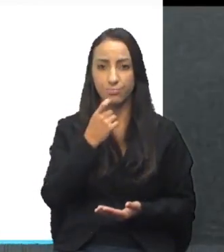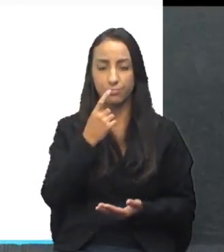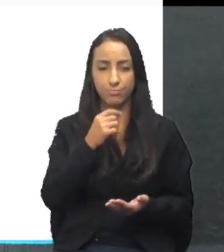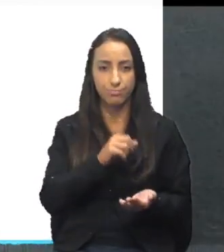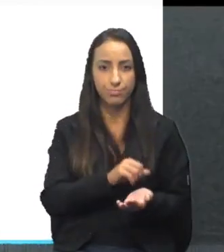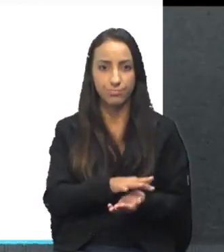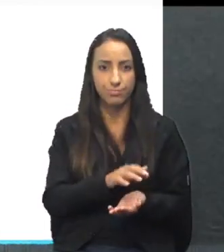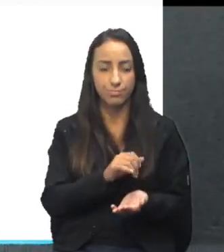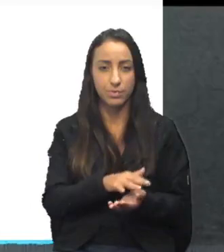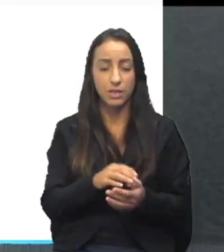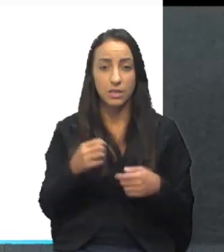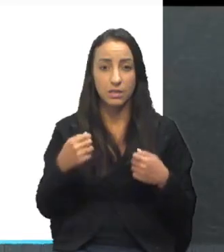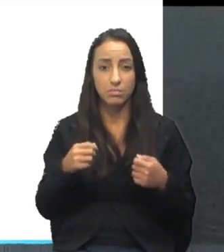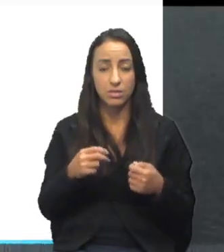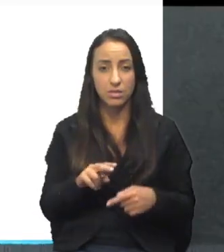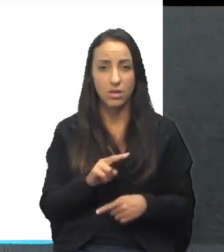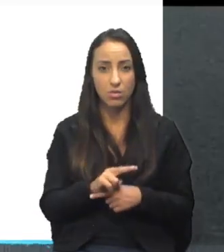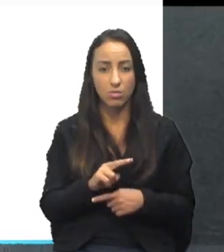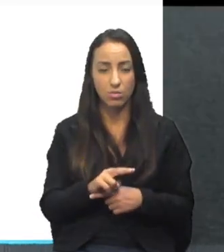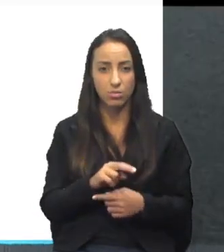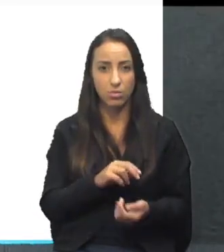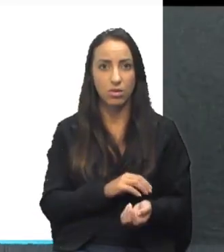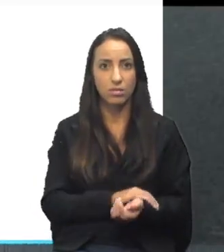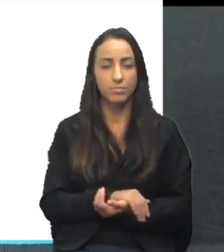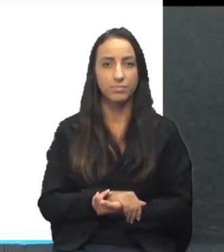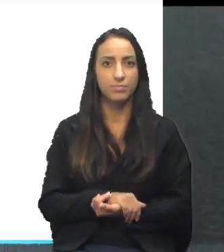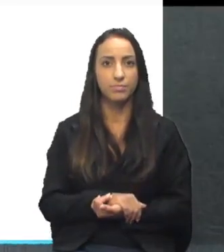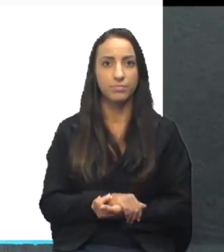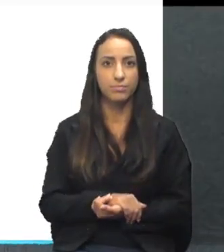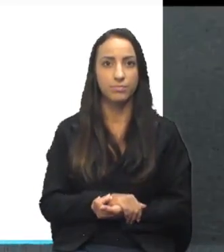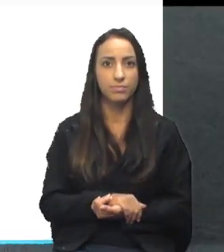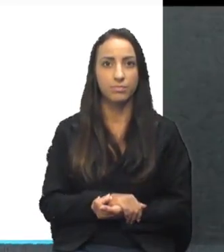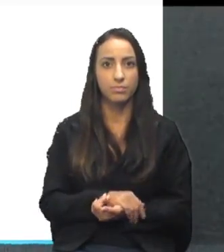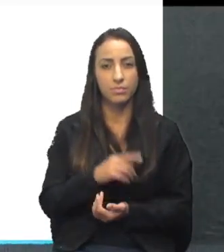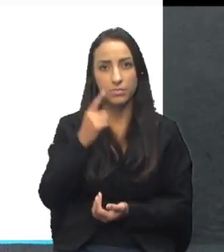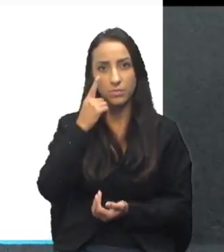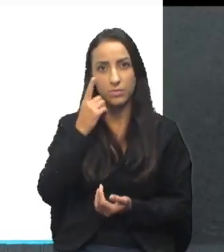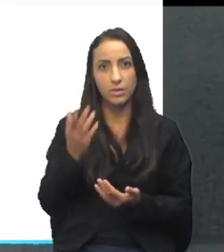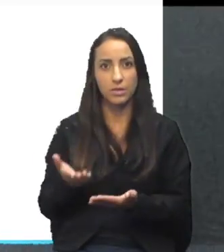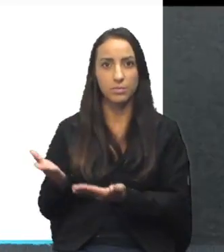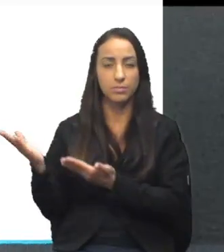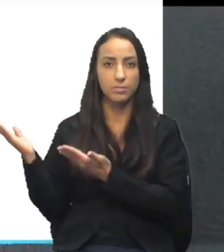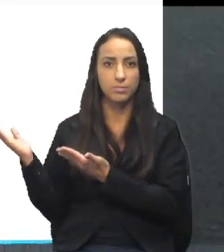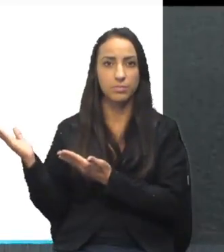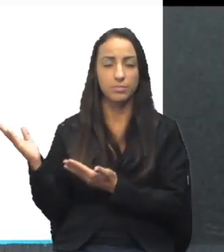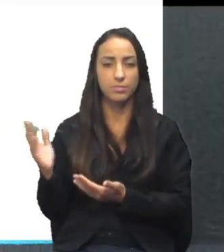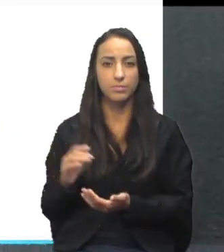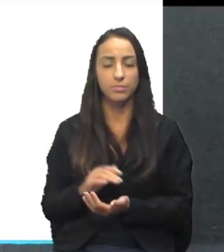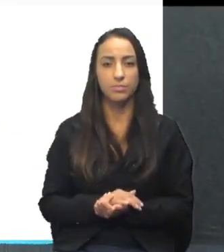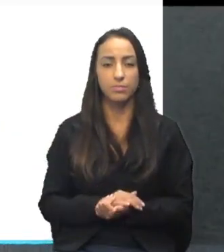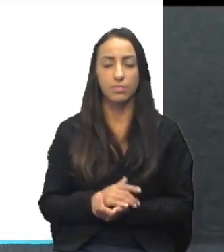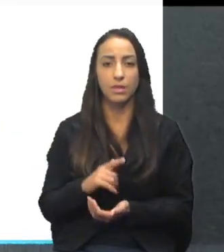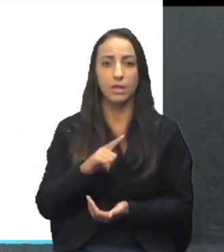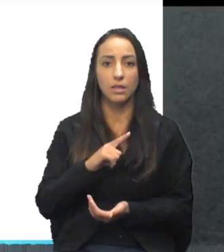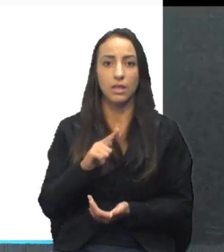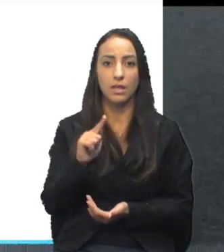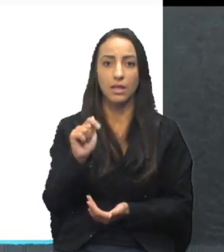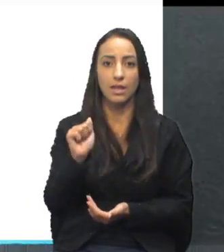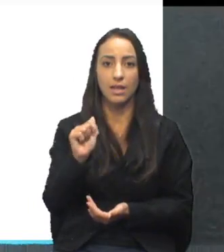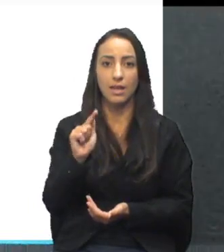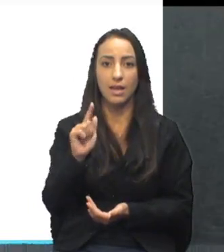intenso e ele precisa ser contido. Então, veja que existe aqui uma quantidade suficiente de